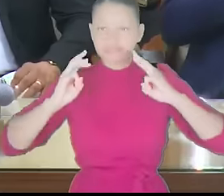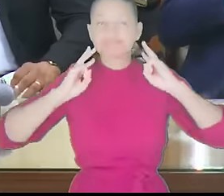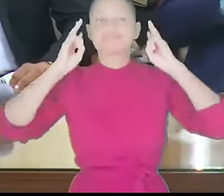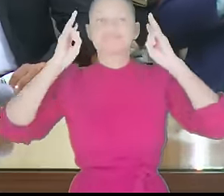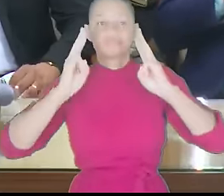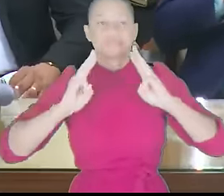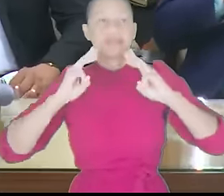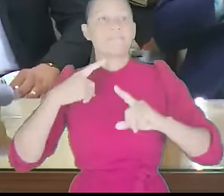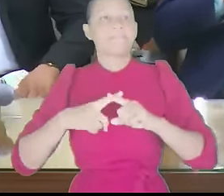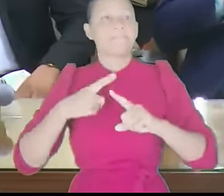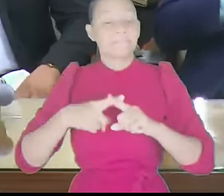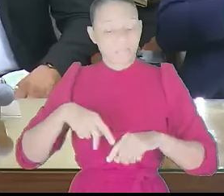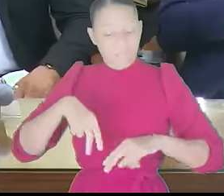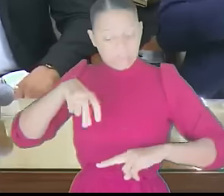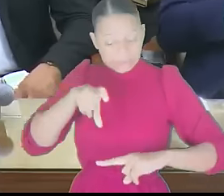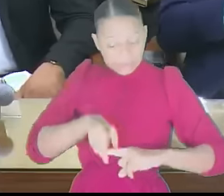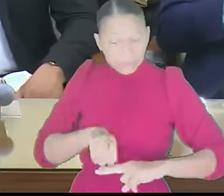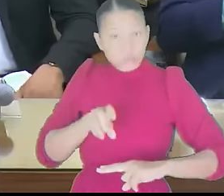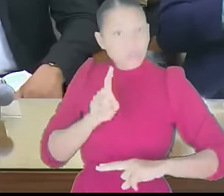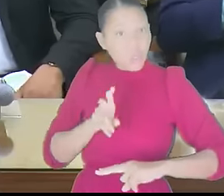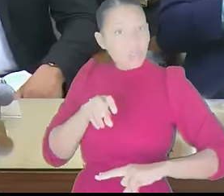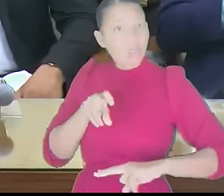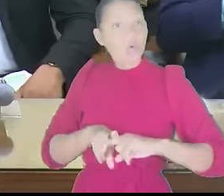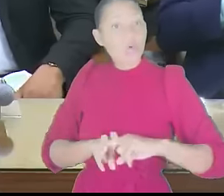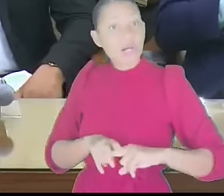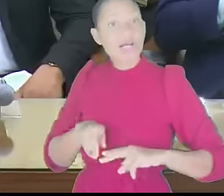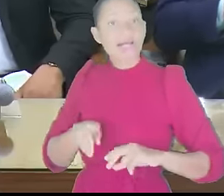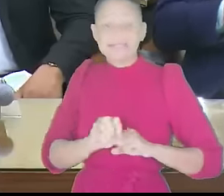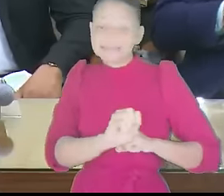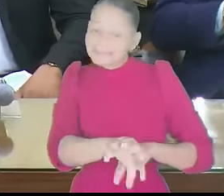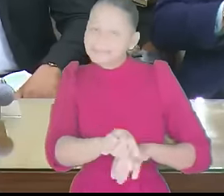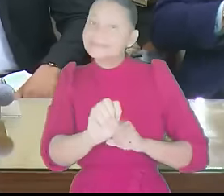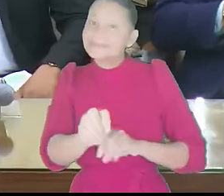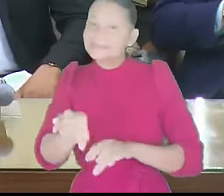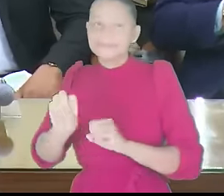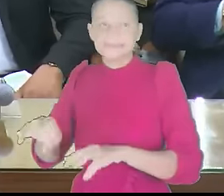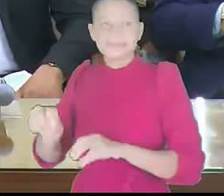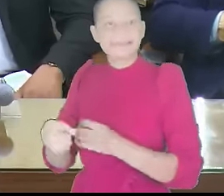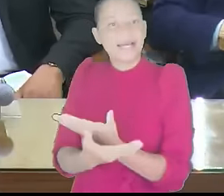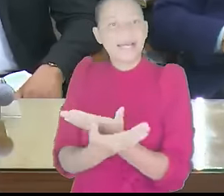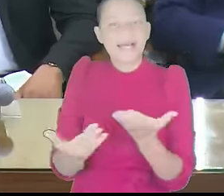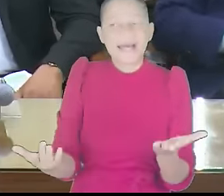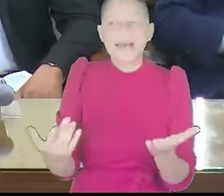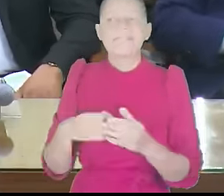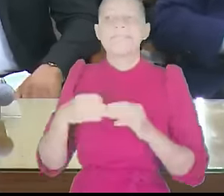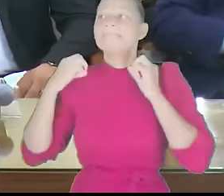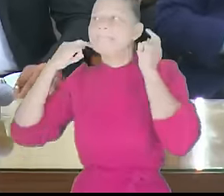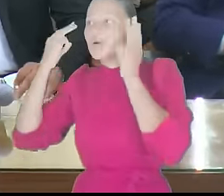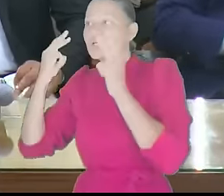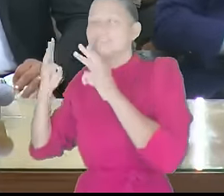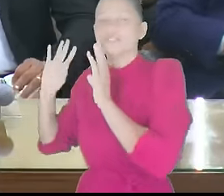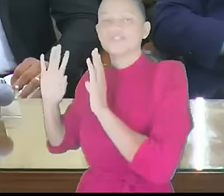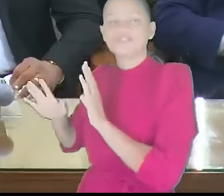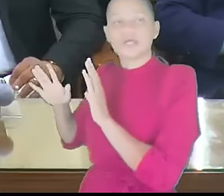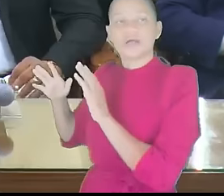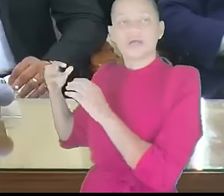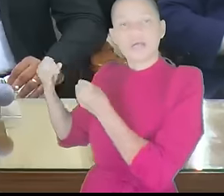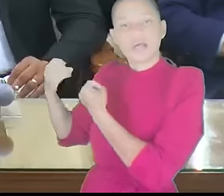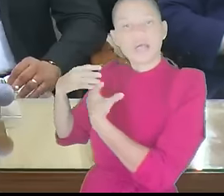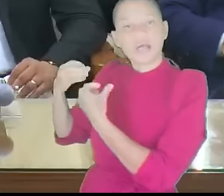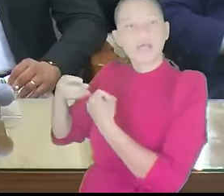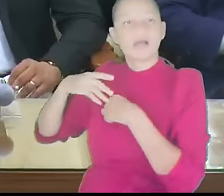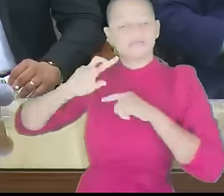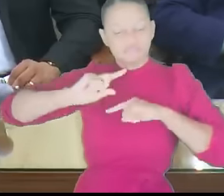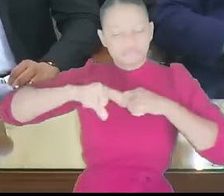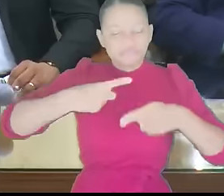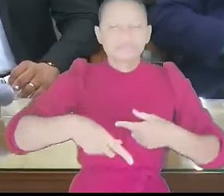Porque naquela cadeira, quem se sentava era para ensinar aquilo que Moisés havia ensinado. Por isso que